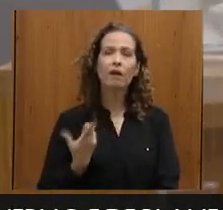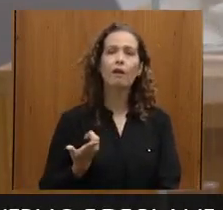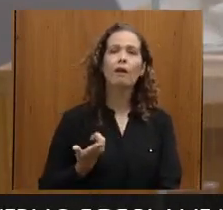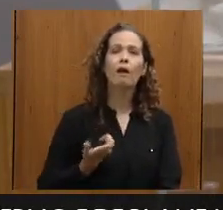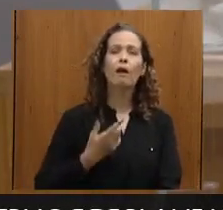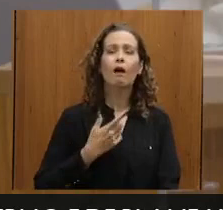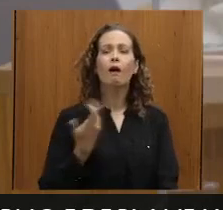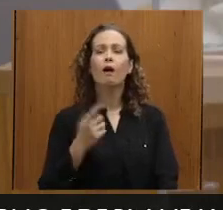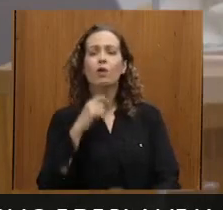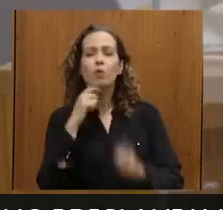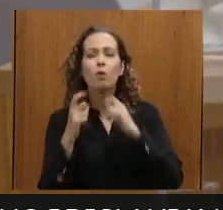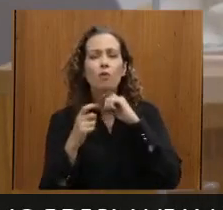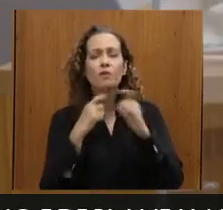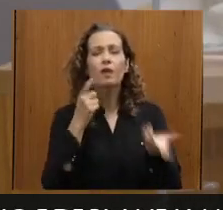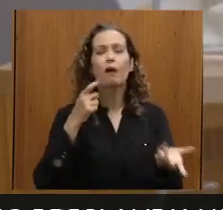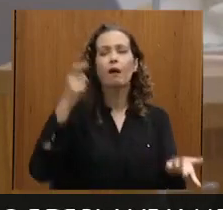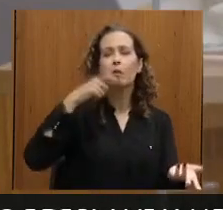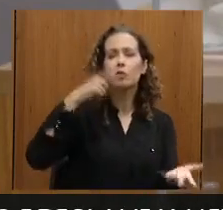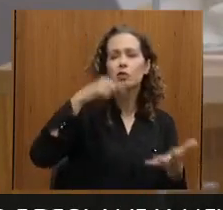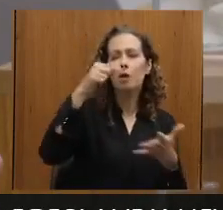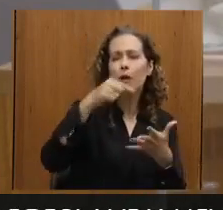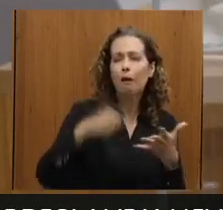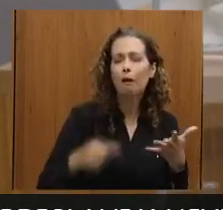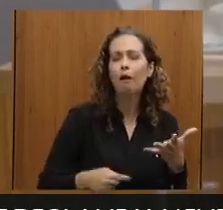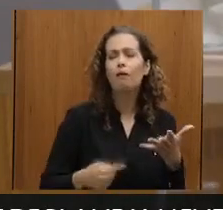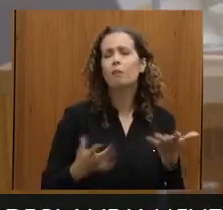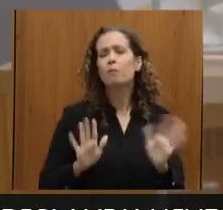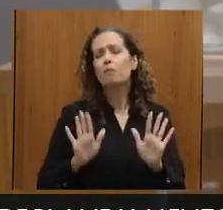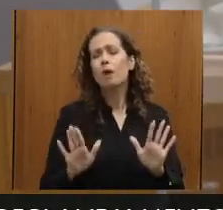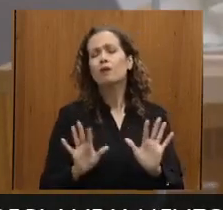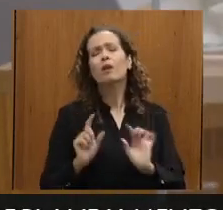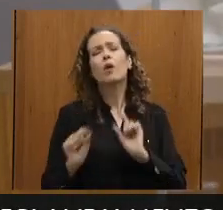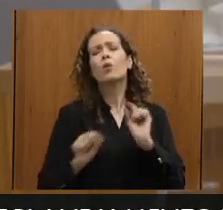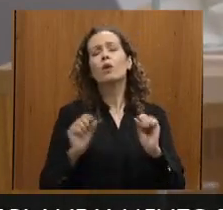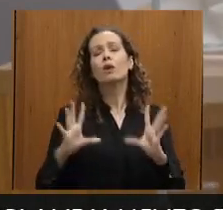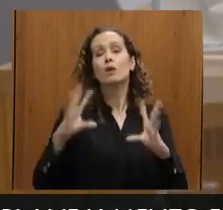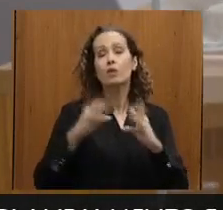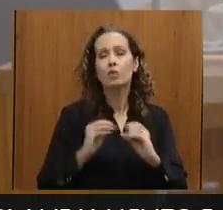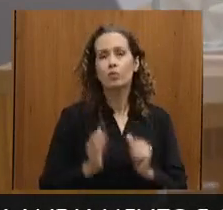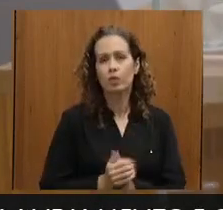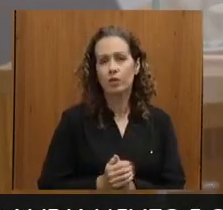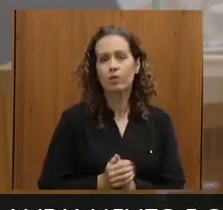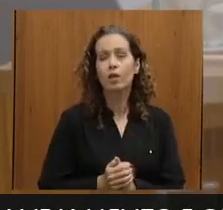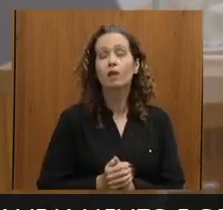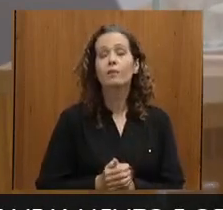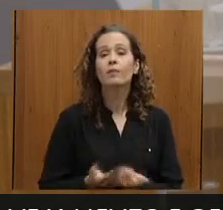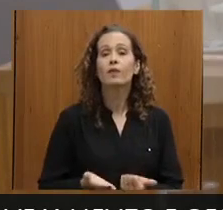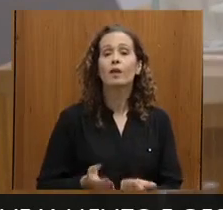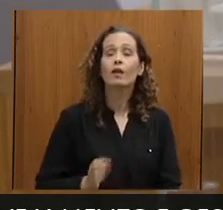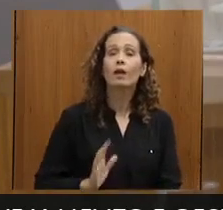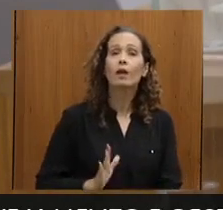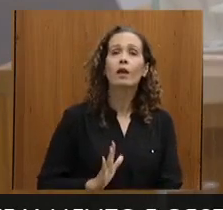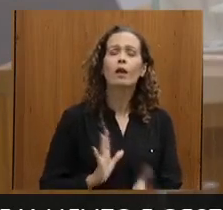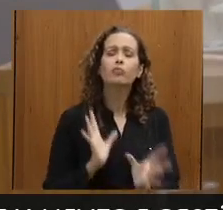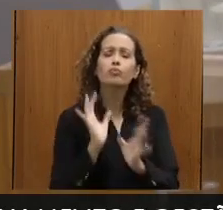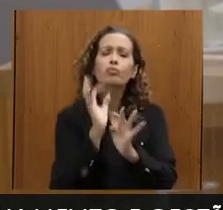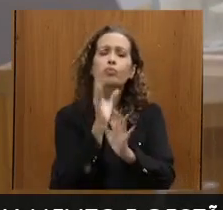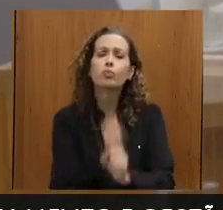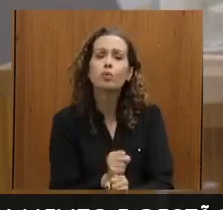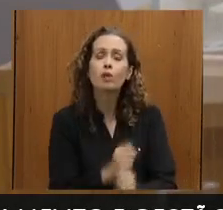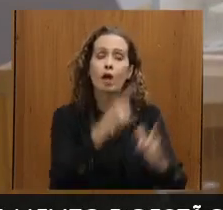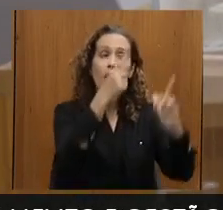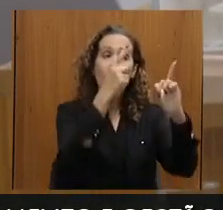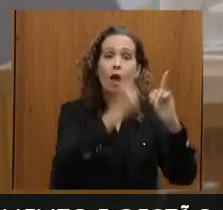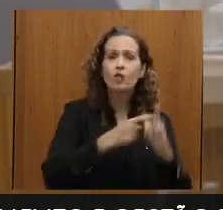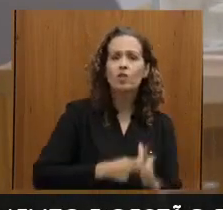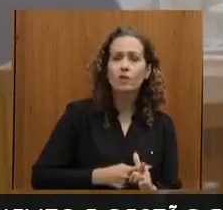dúvidas sobre o regime, em forma simples o que ele é, é o refinanciamento das dívidas do Estado com a União. De modo que o Estado